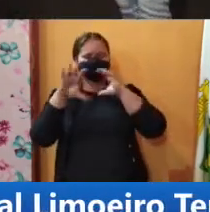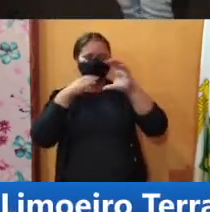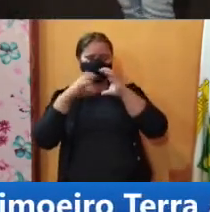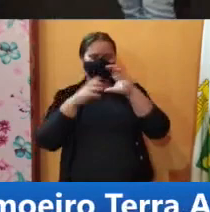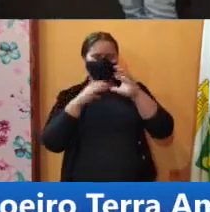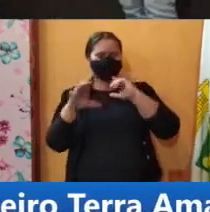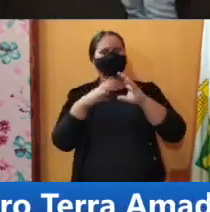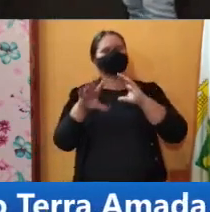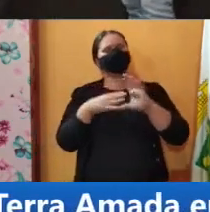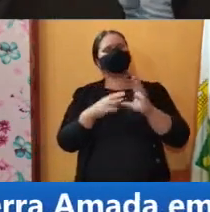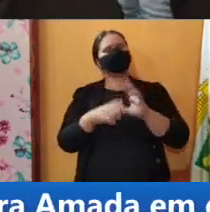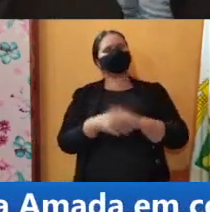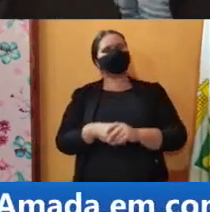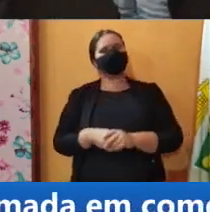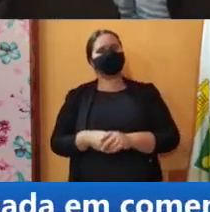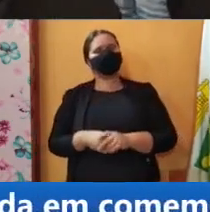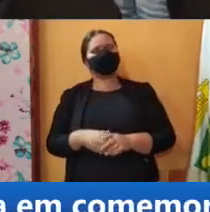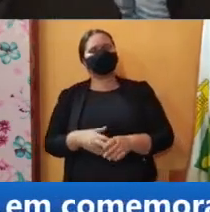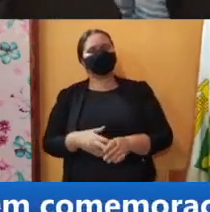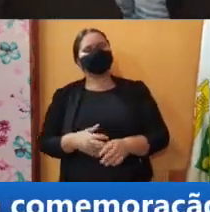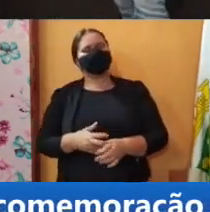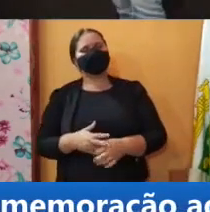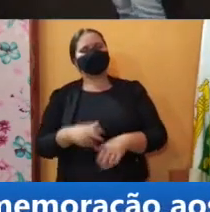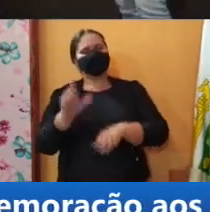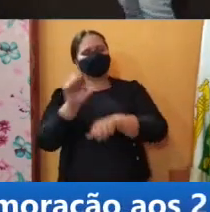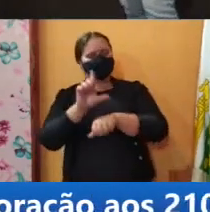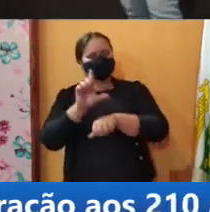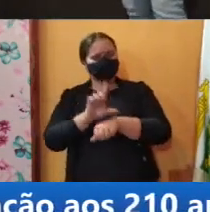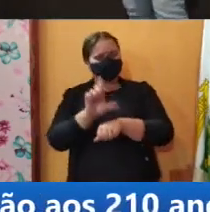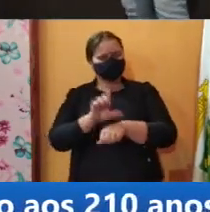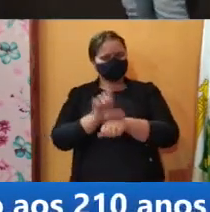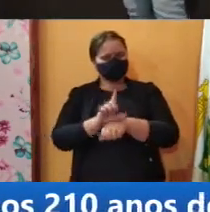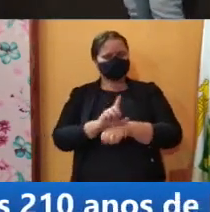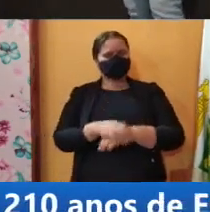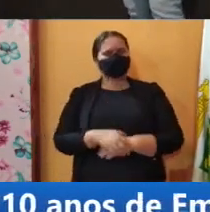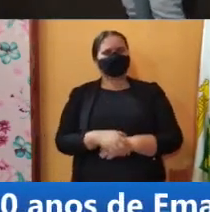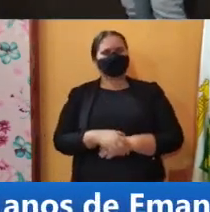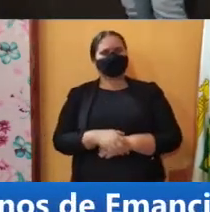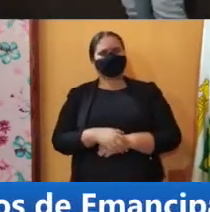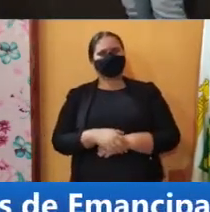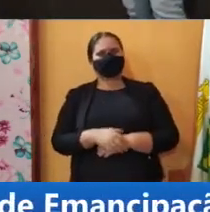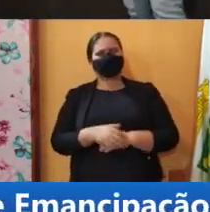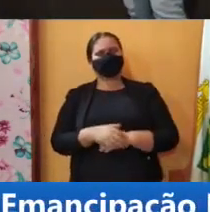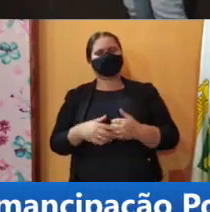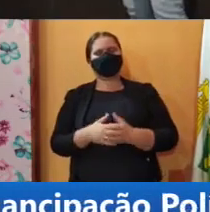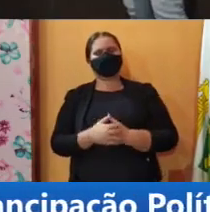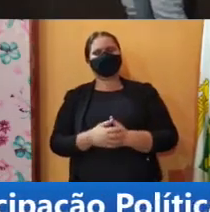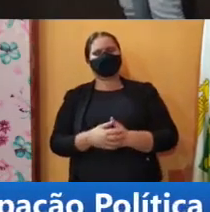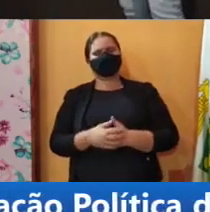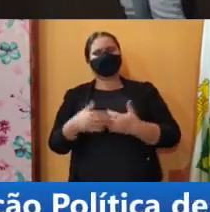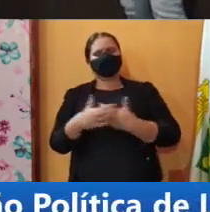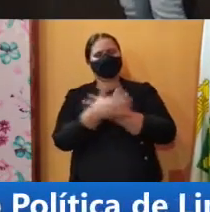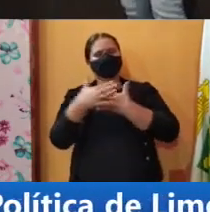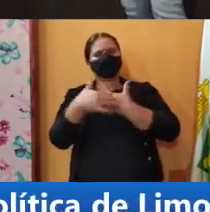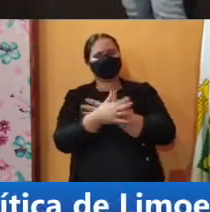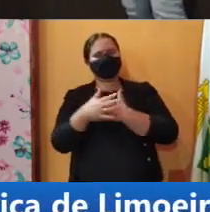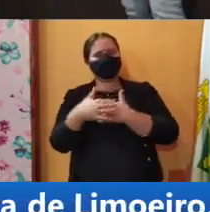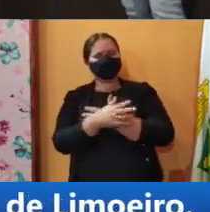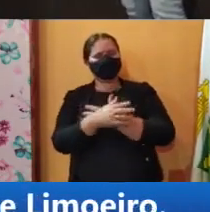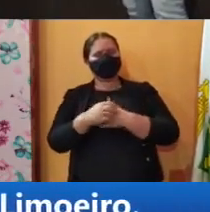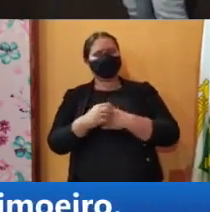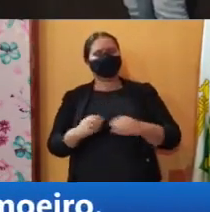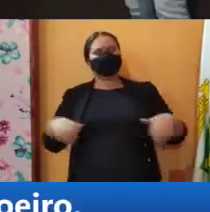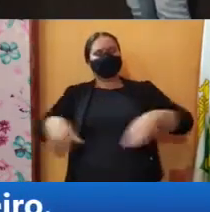Outra. Povo bom de Limoeiro, o alto do ar, da rua da